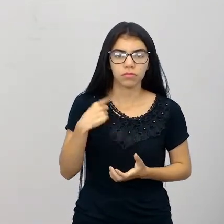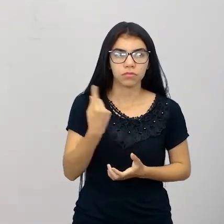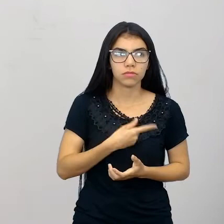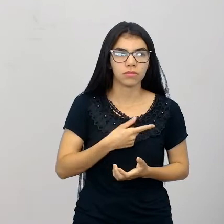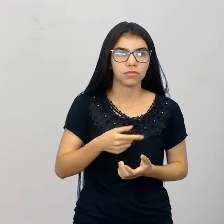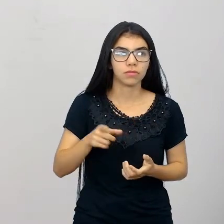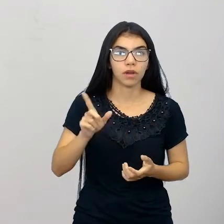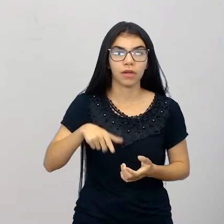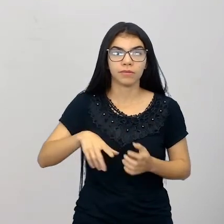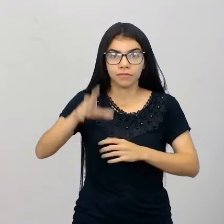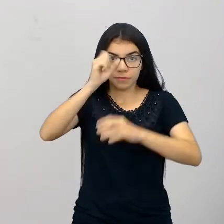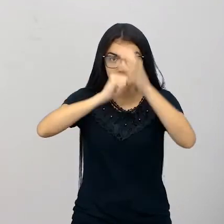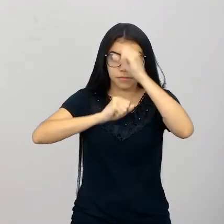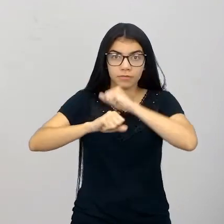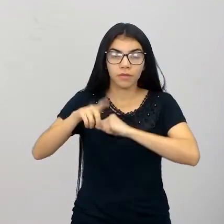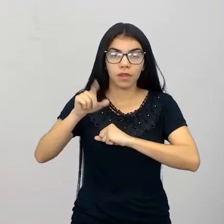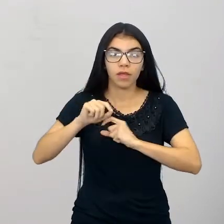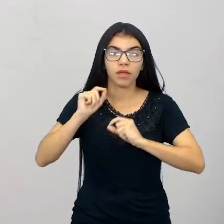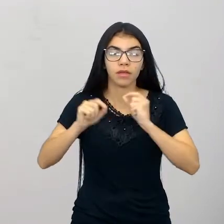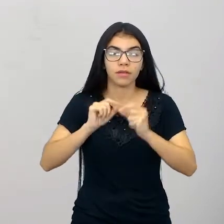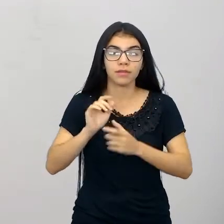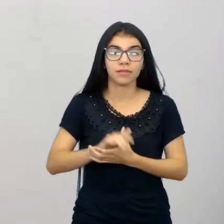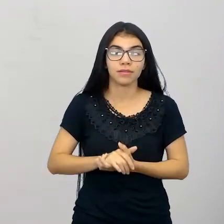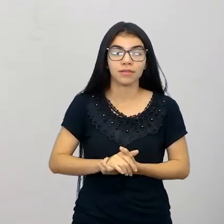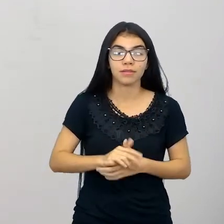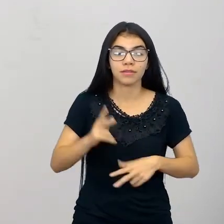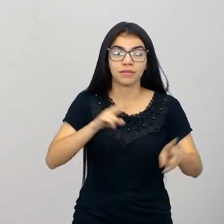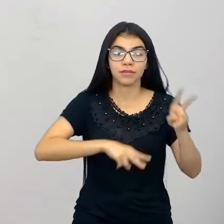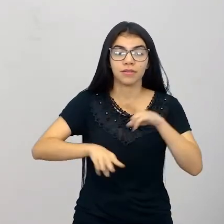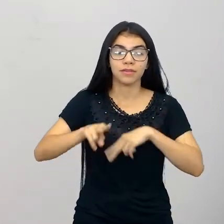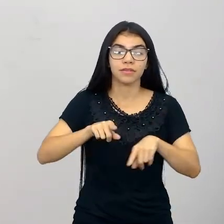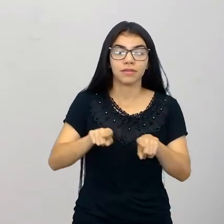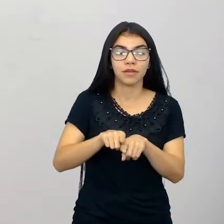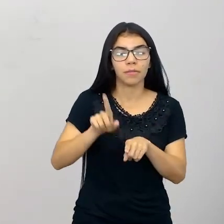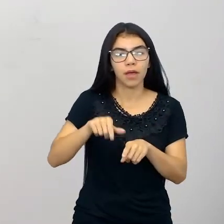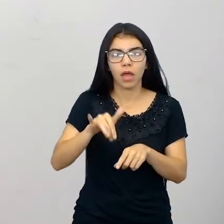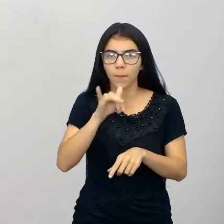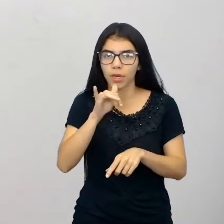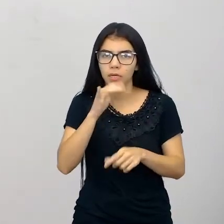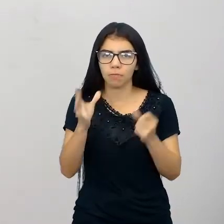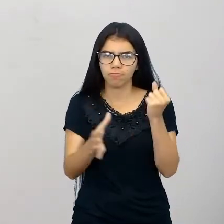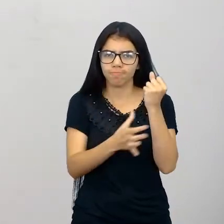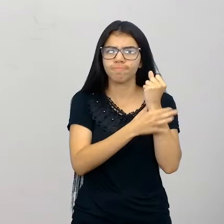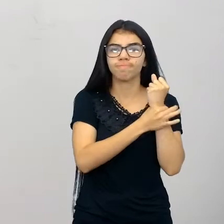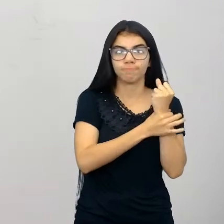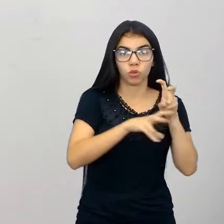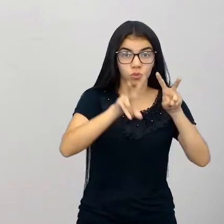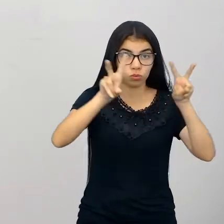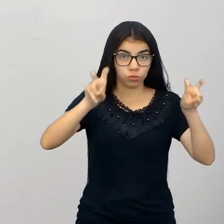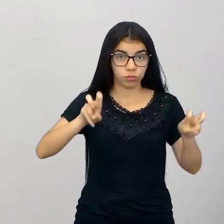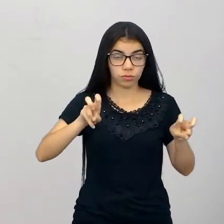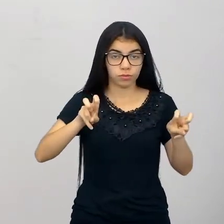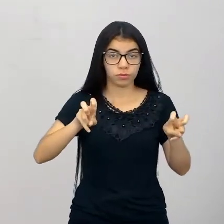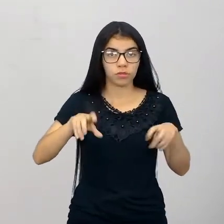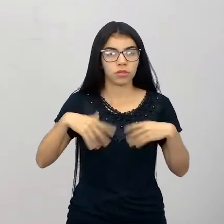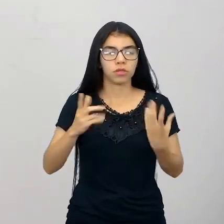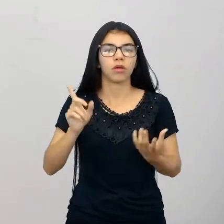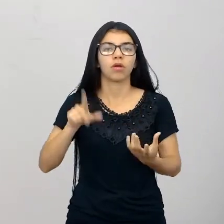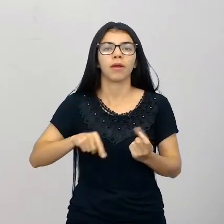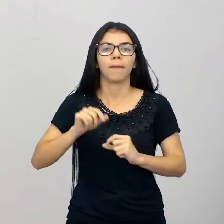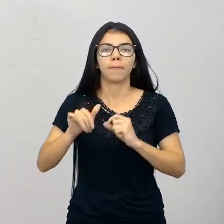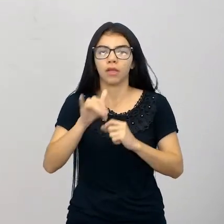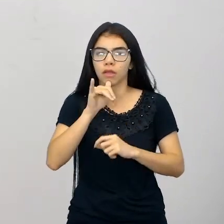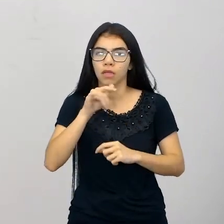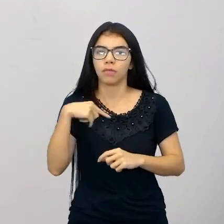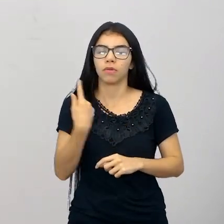autor do próprio aprendizado, que a ideia é, vocês vão atrás dos livros, vocês viraram autoridade no assunto, vocês são autoridade. Então, não é para guardar para a